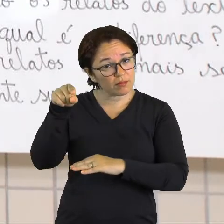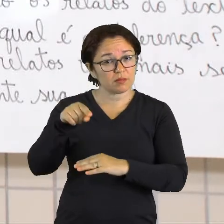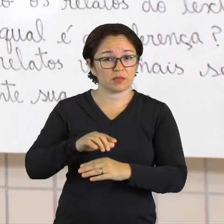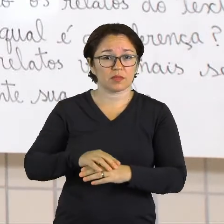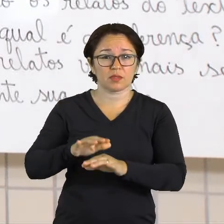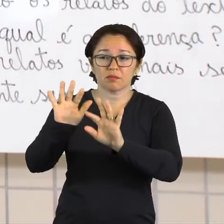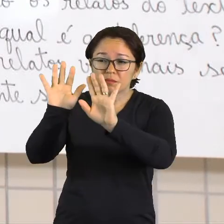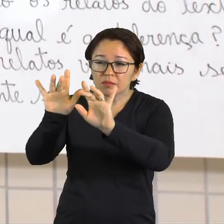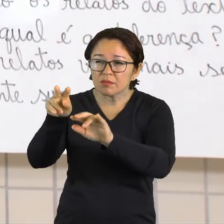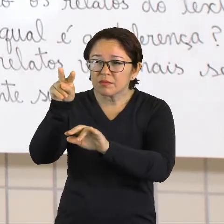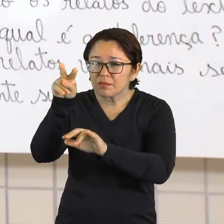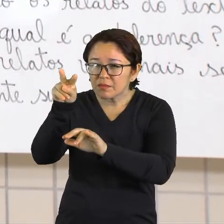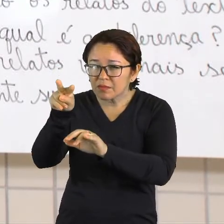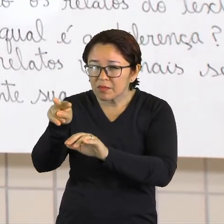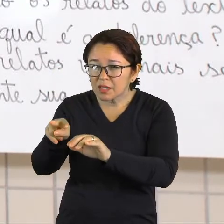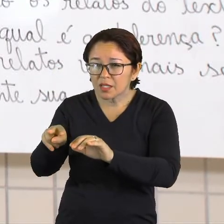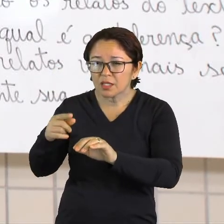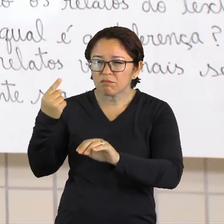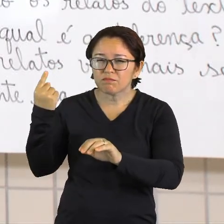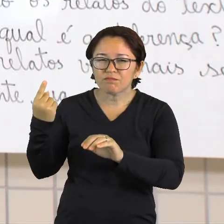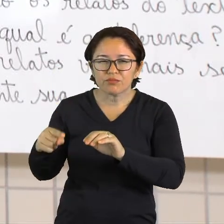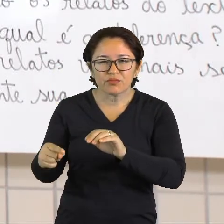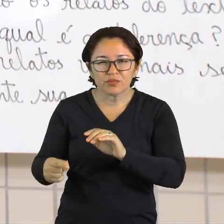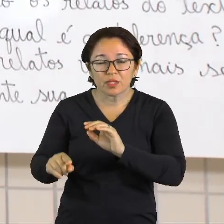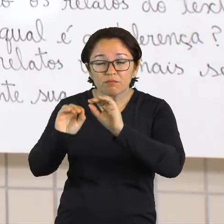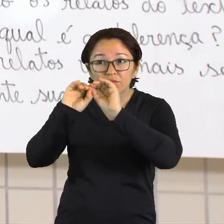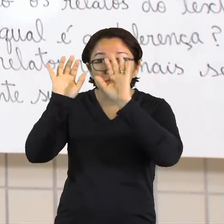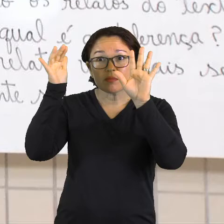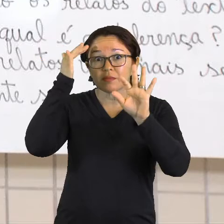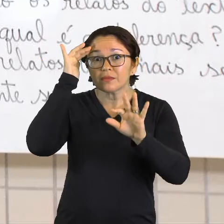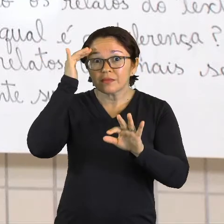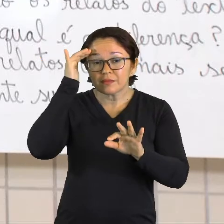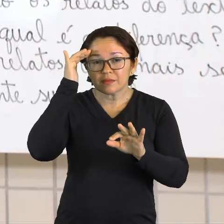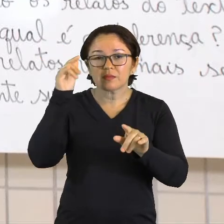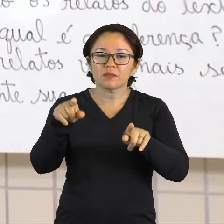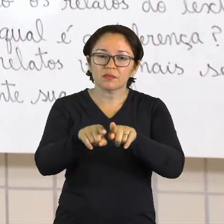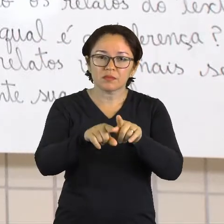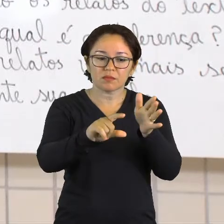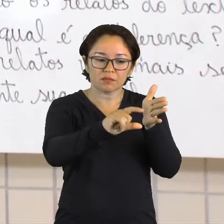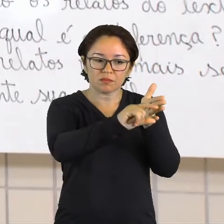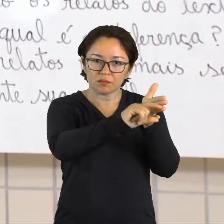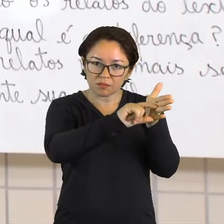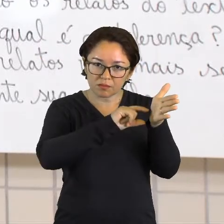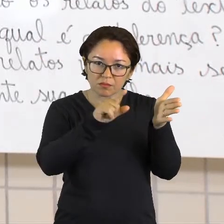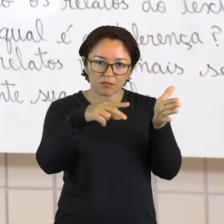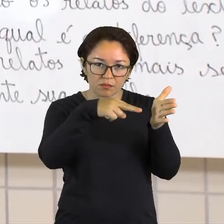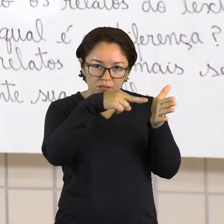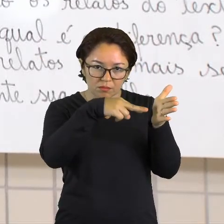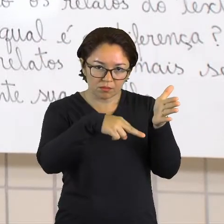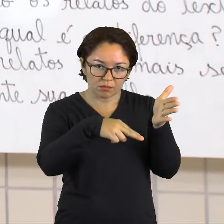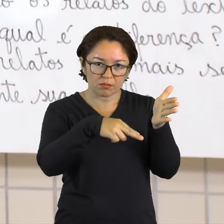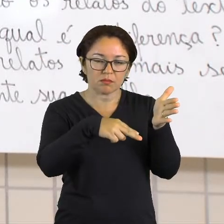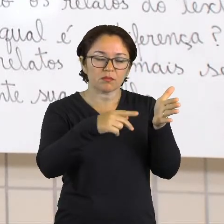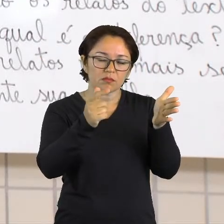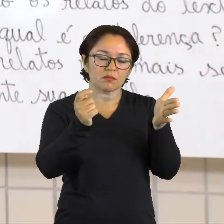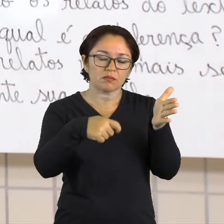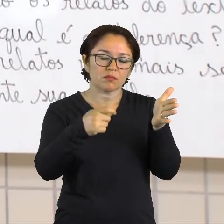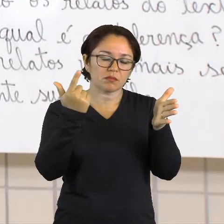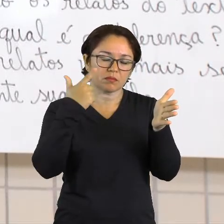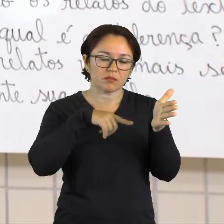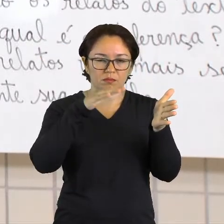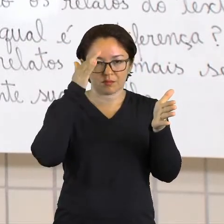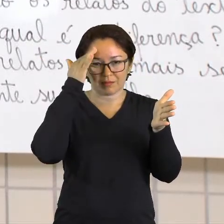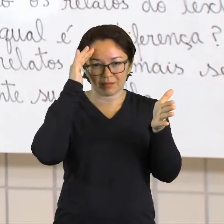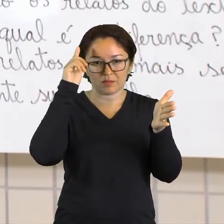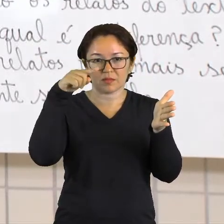mais, mas a partir desse trecho aí vocês também conseguem, tá? É só reler lá a parte que ela fala e vocês vão dar a opinião de vocês